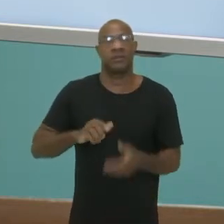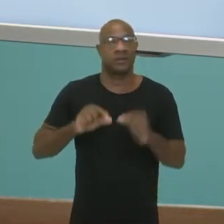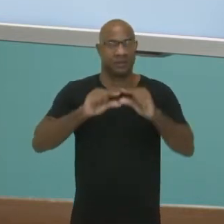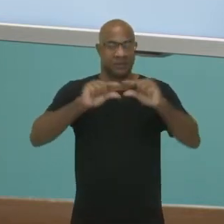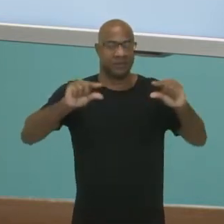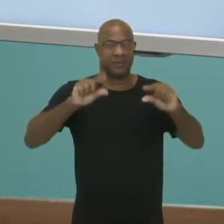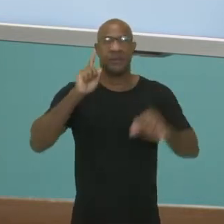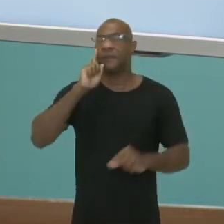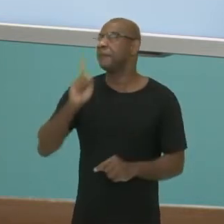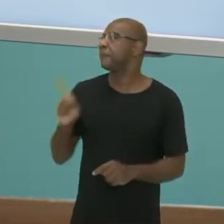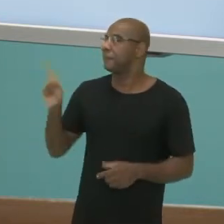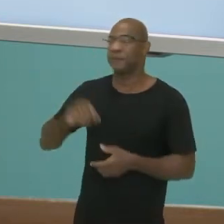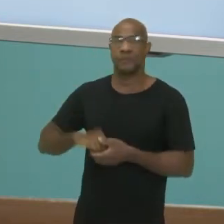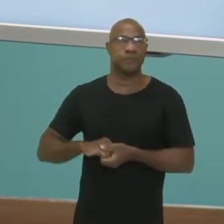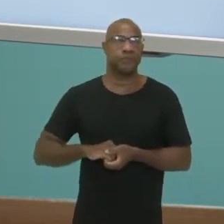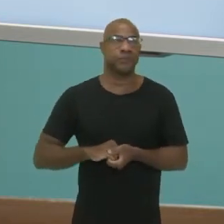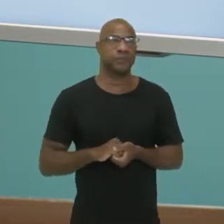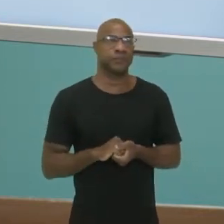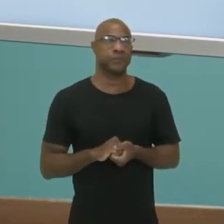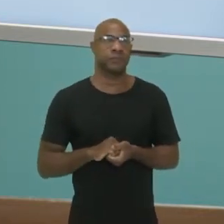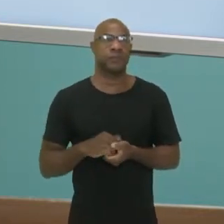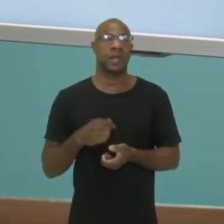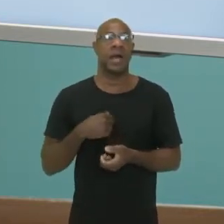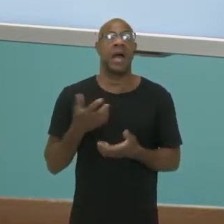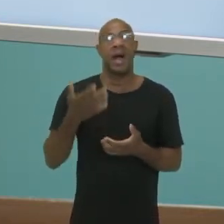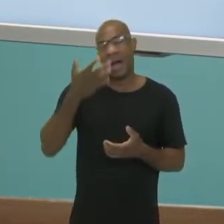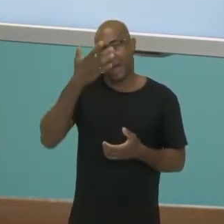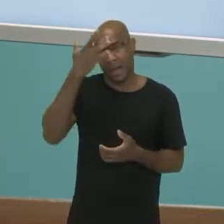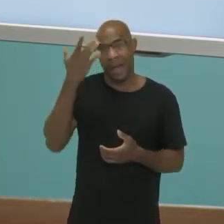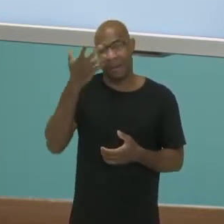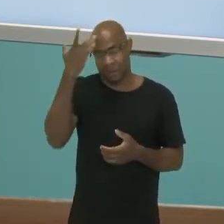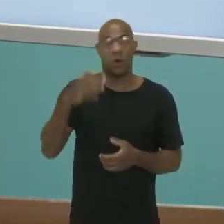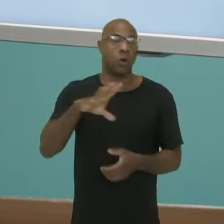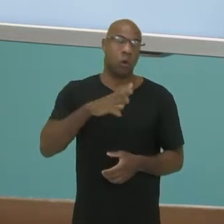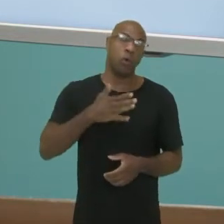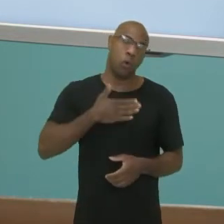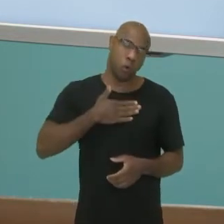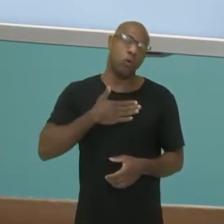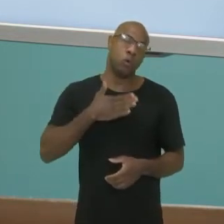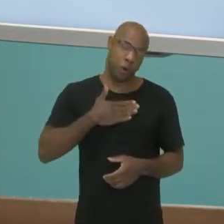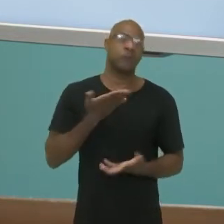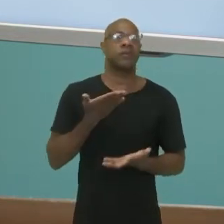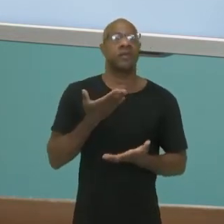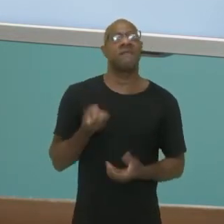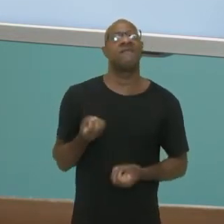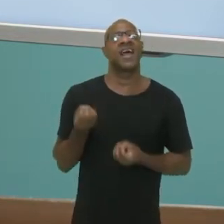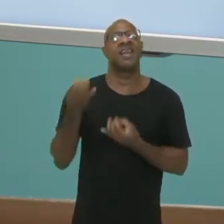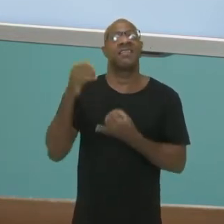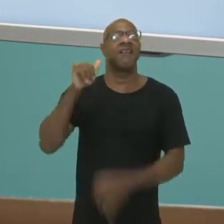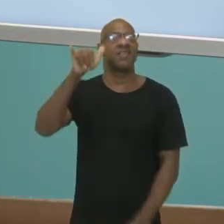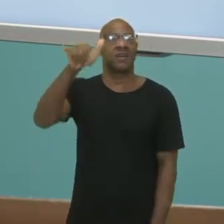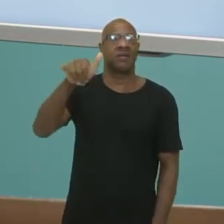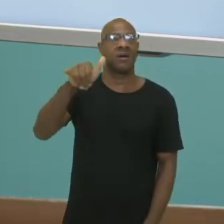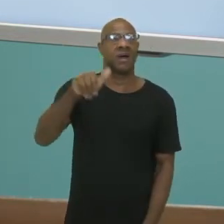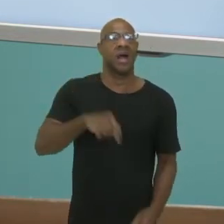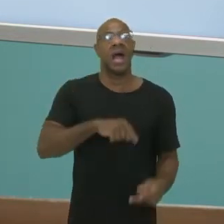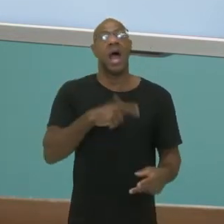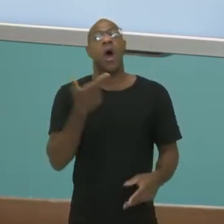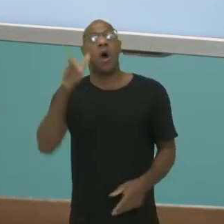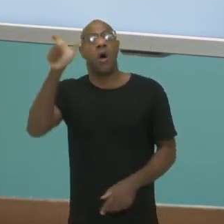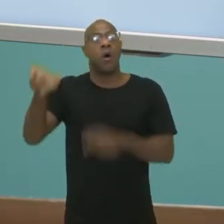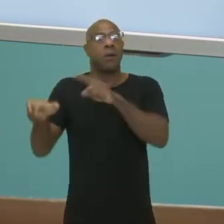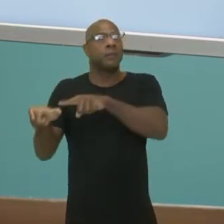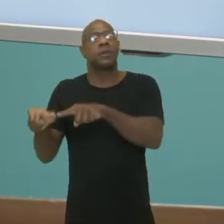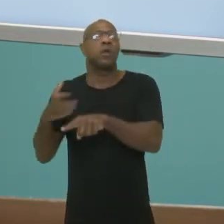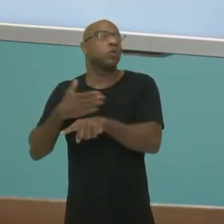viajar em avião. A pessoa gosta de viajar de avião, só que a outra não gosta. O que ela diz? A mim não. Não me gustam as películas